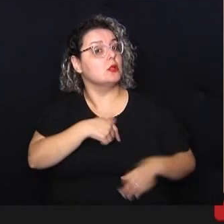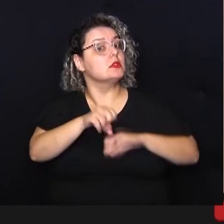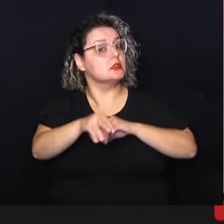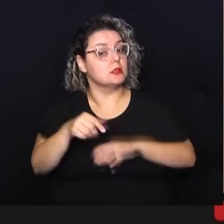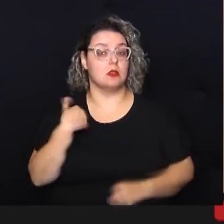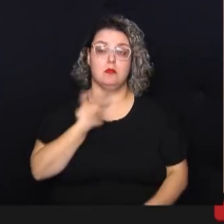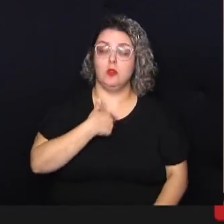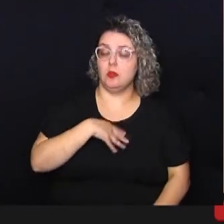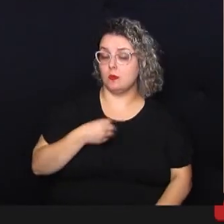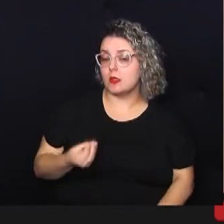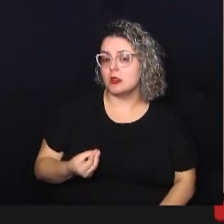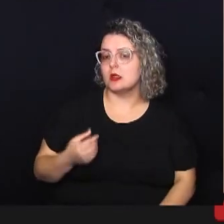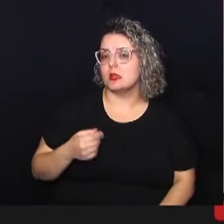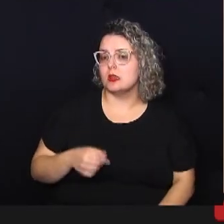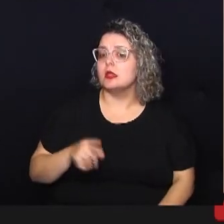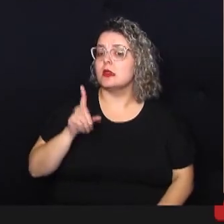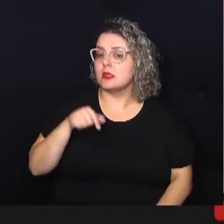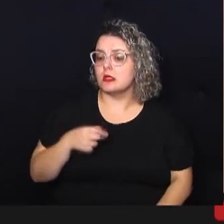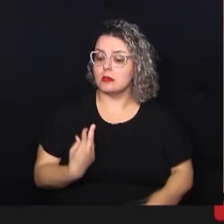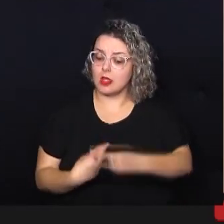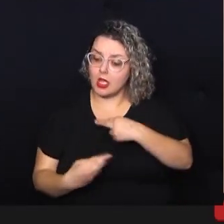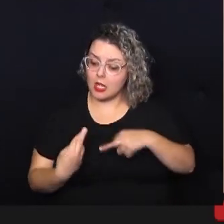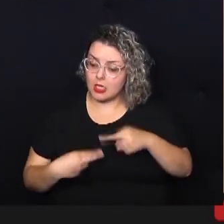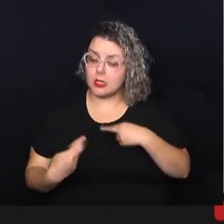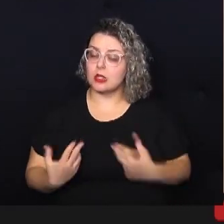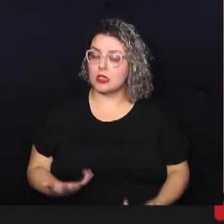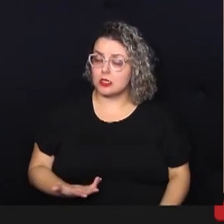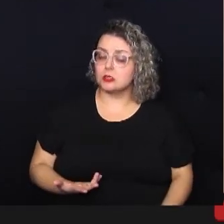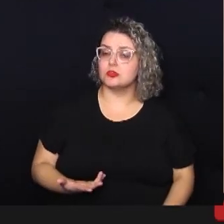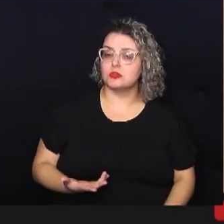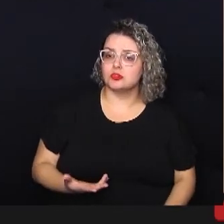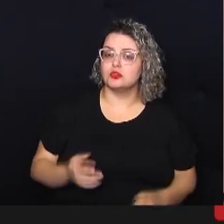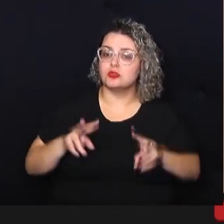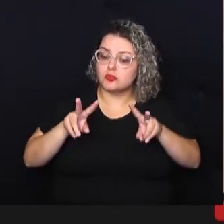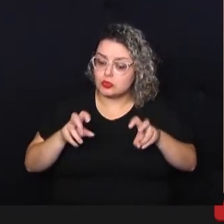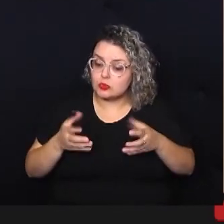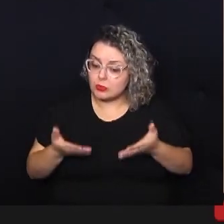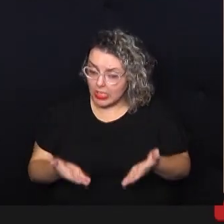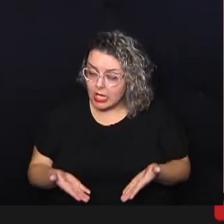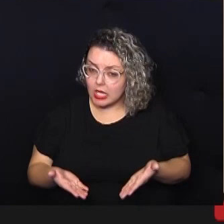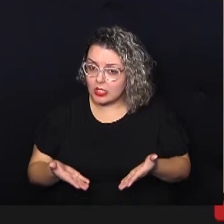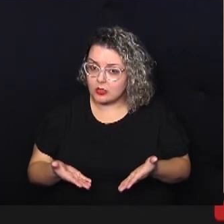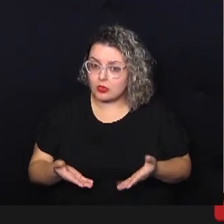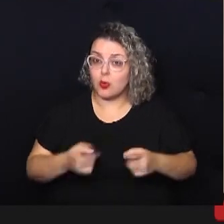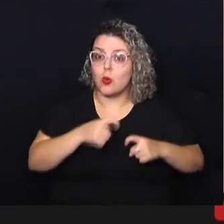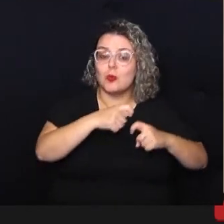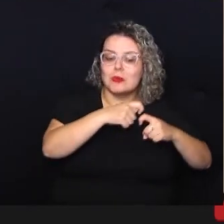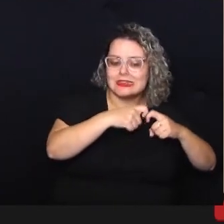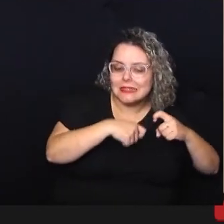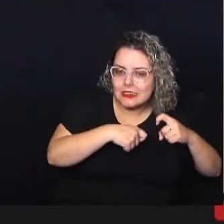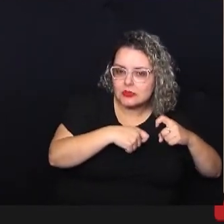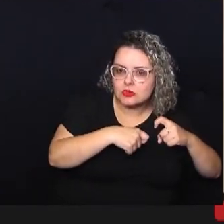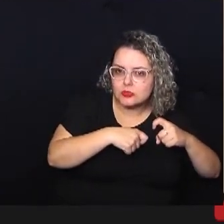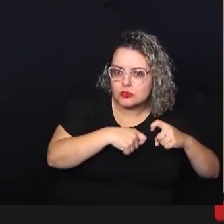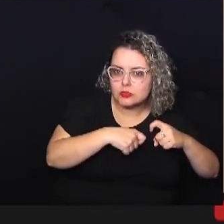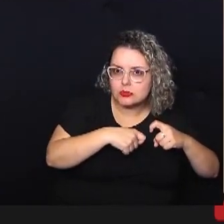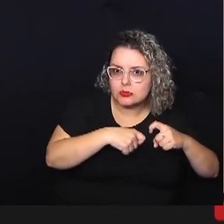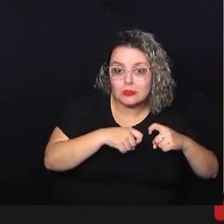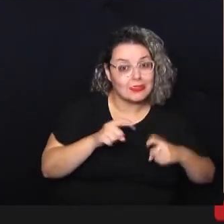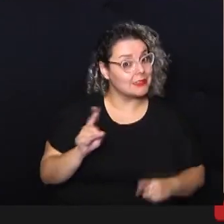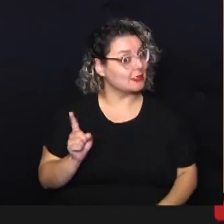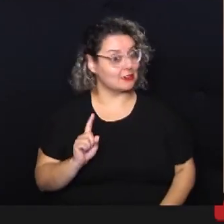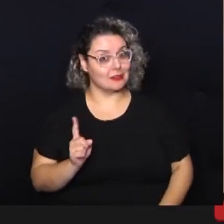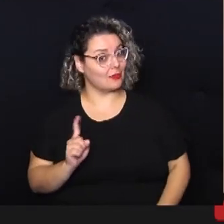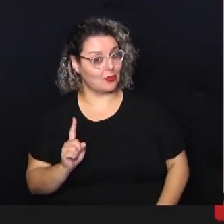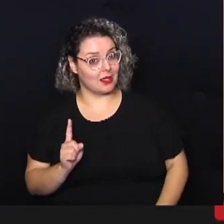gente tende também a associar esse assunto com sexo, especificamente. E não é,